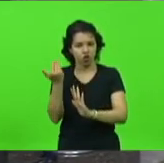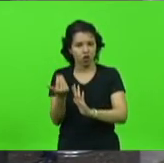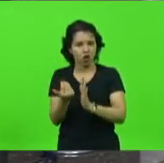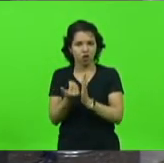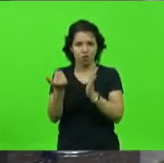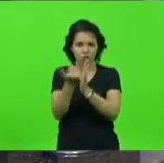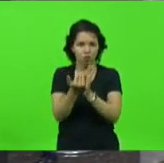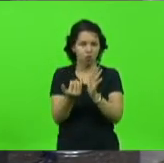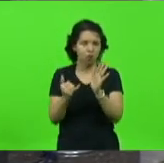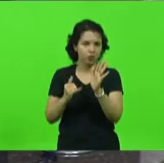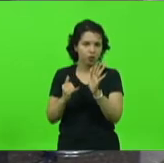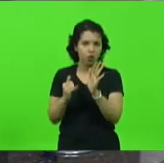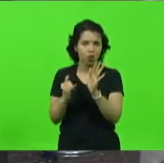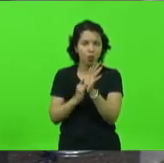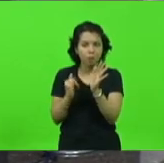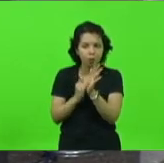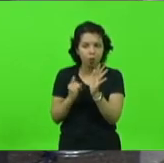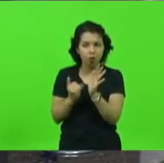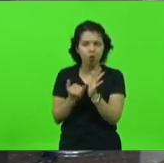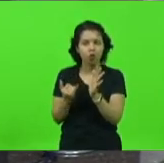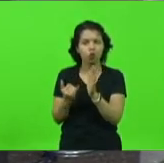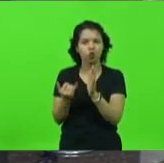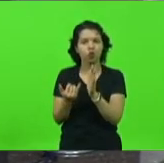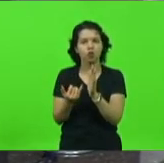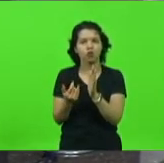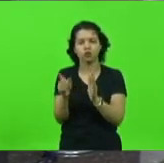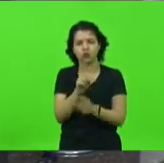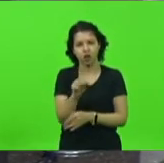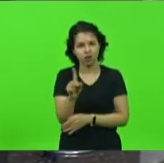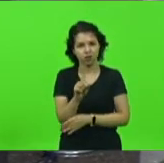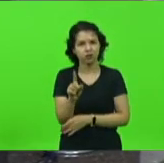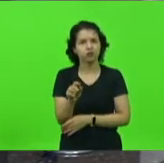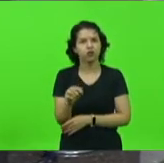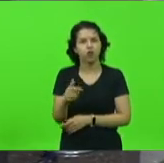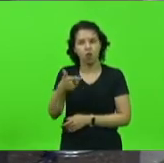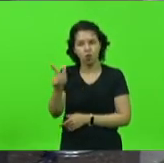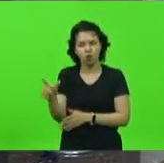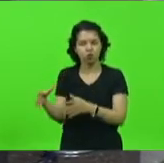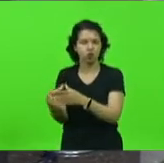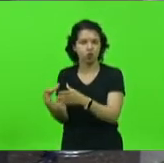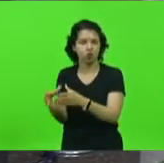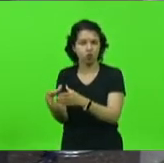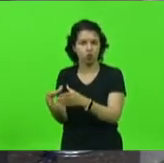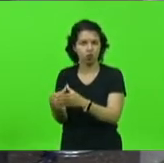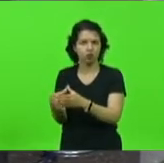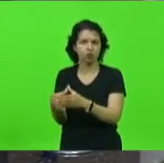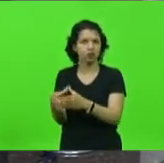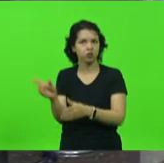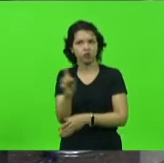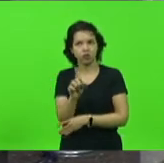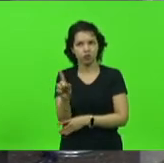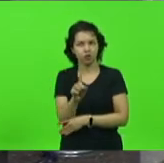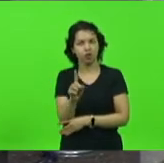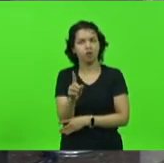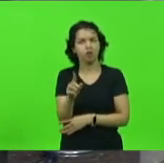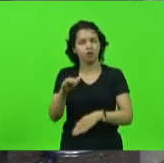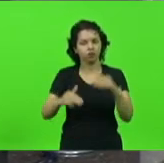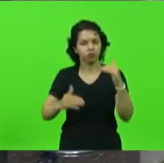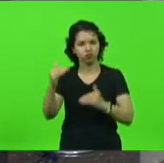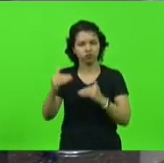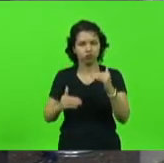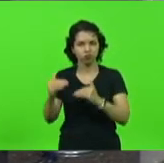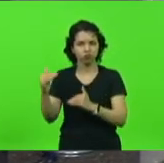inflação do salário do engenheiro, vou repor apenas de uma outra categoria. Isso vai desorganizar. Portanto, gente,